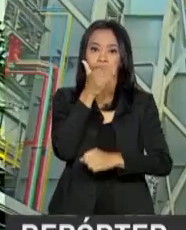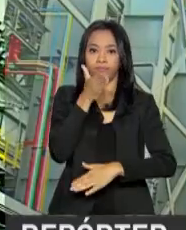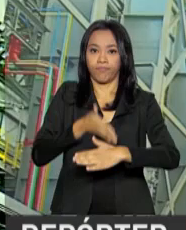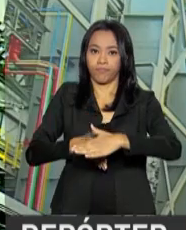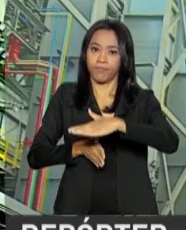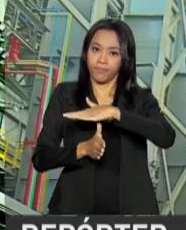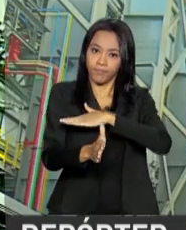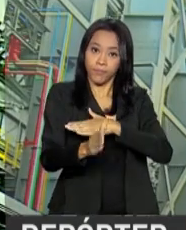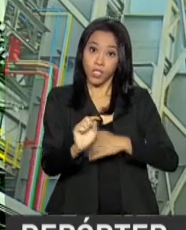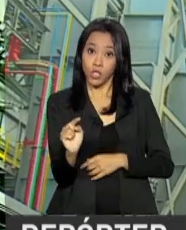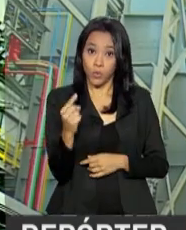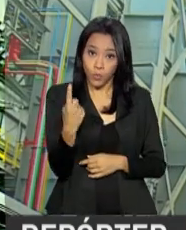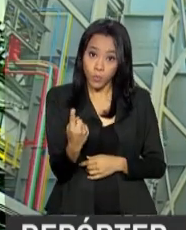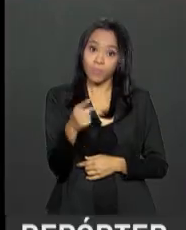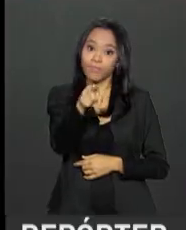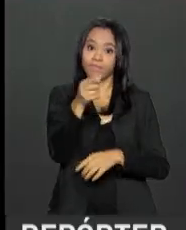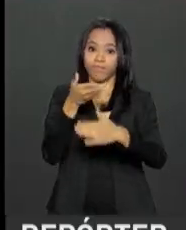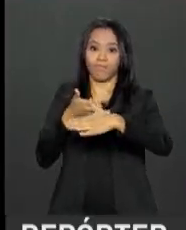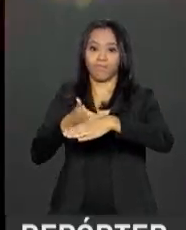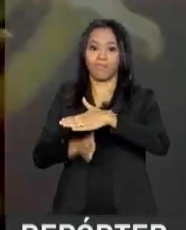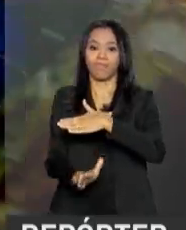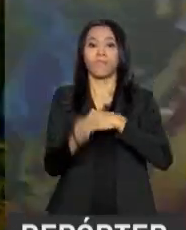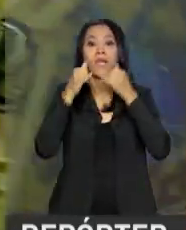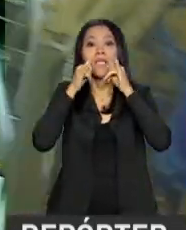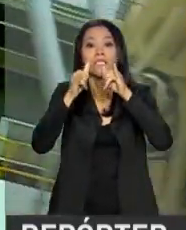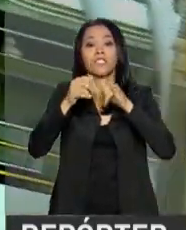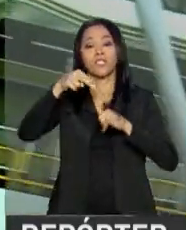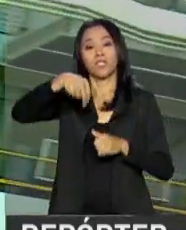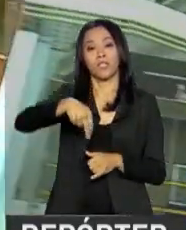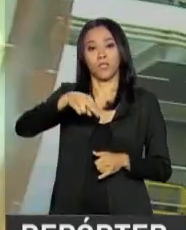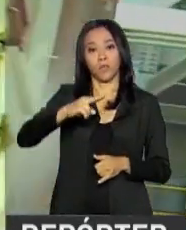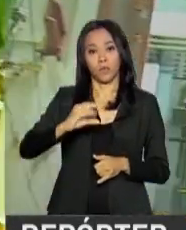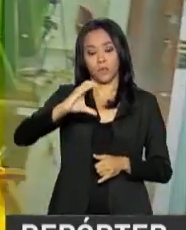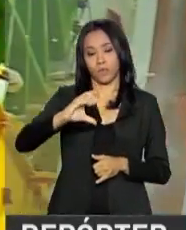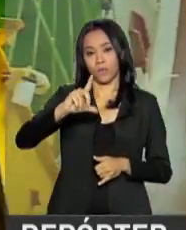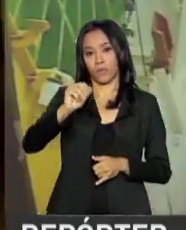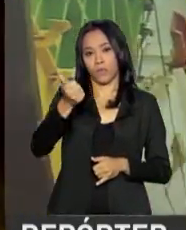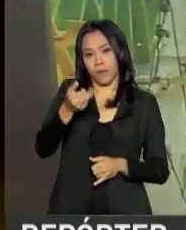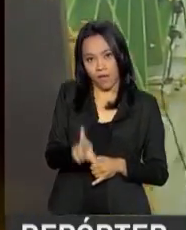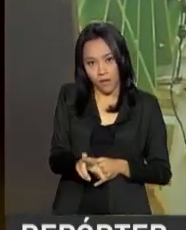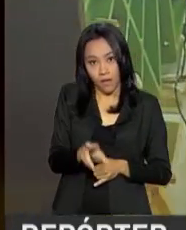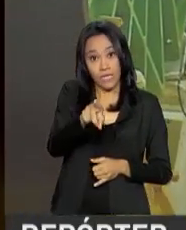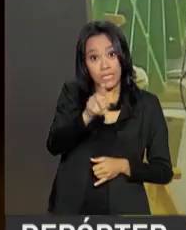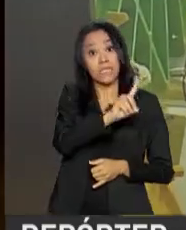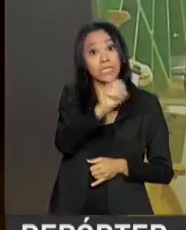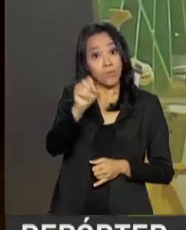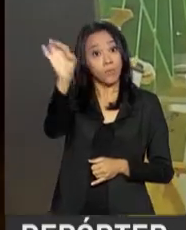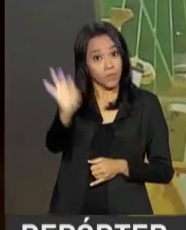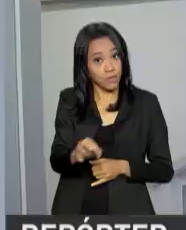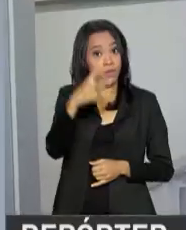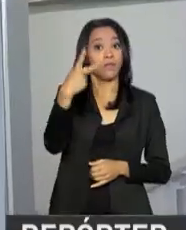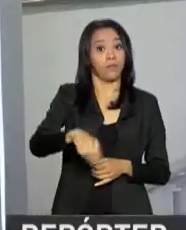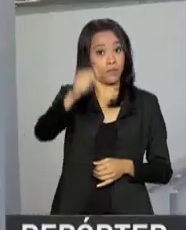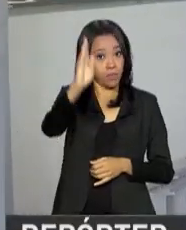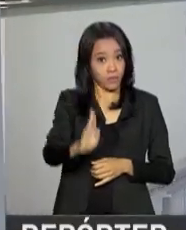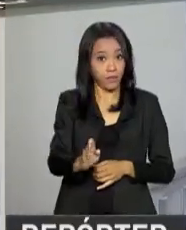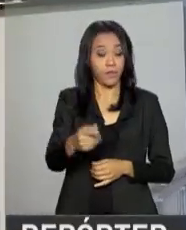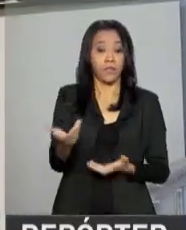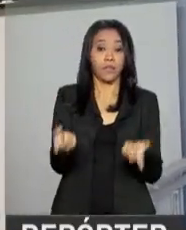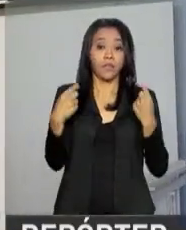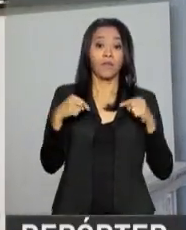e um movido à energia nuclear, o primeiro desse tipo e com tecnologia 100% nacional. As